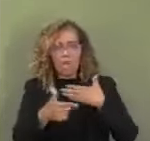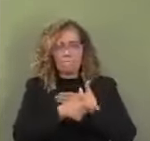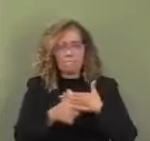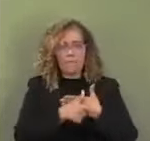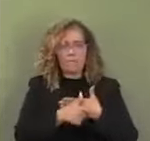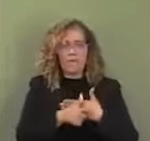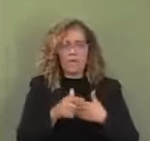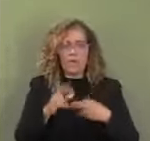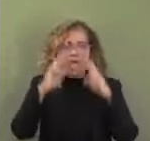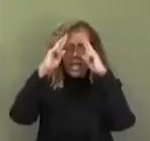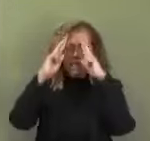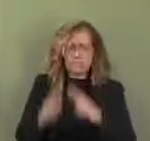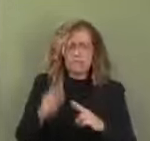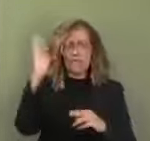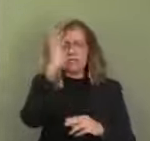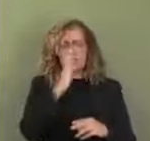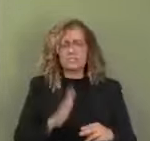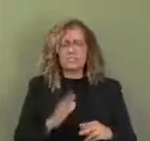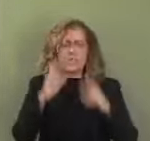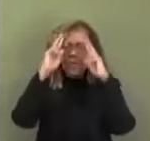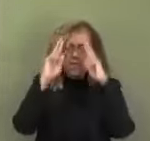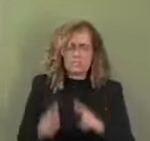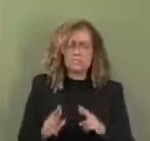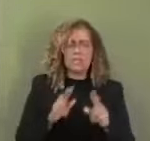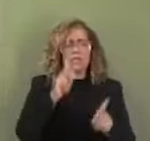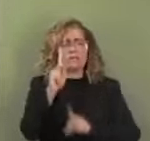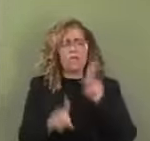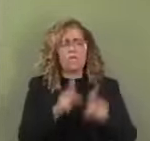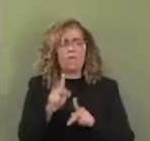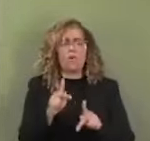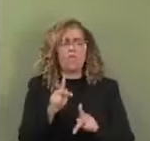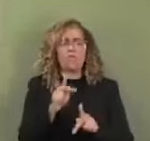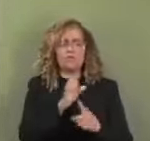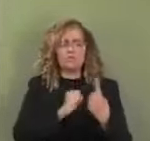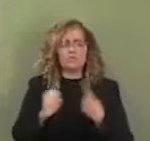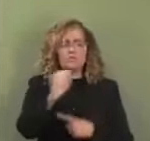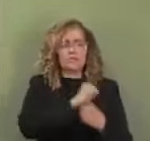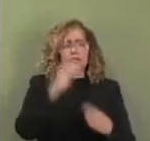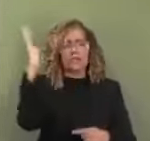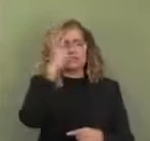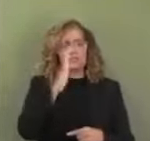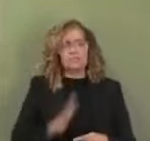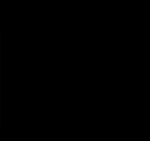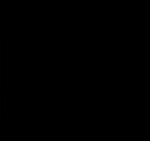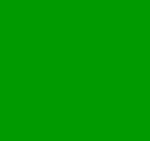Respeito ao Brasil e respeito aos brasileiros. É isso que nós queremos. Muito obrigado, senhor presidente.